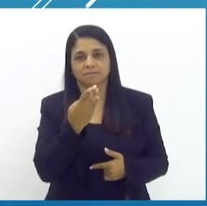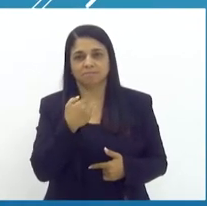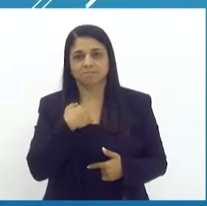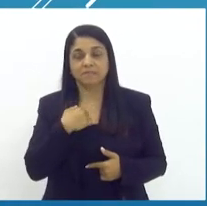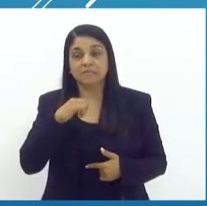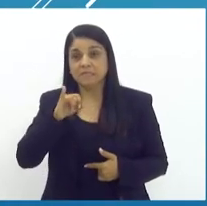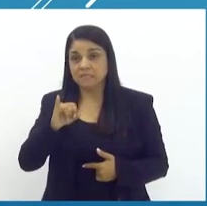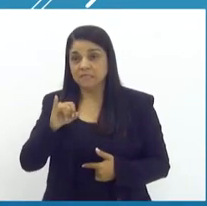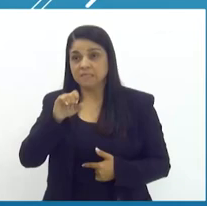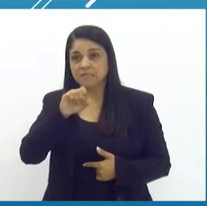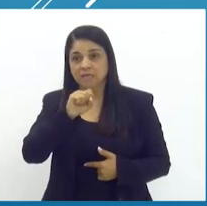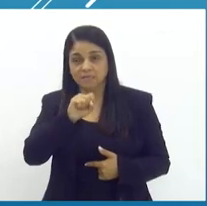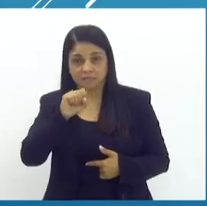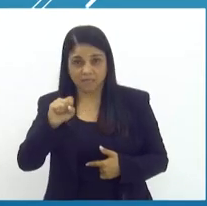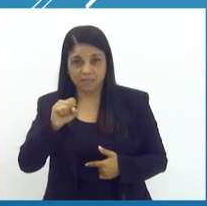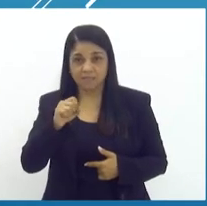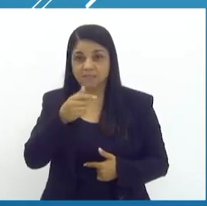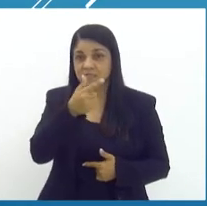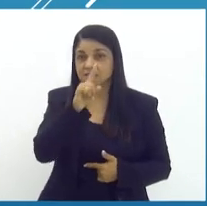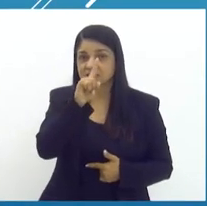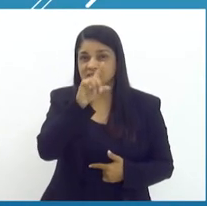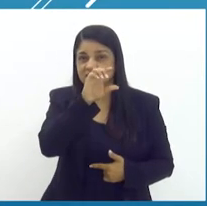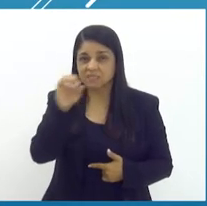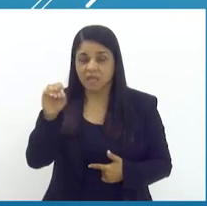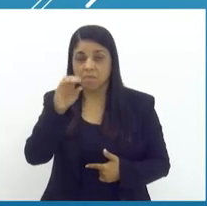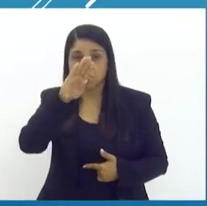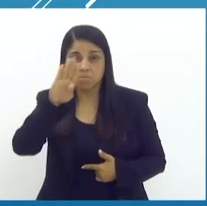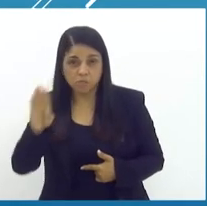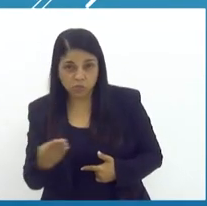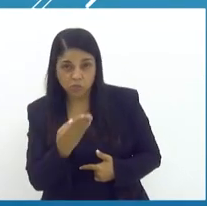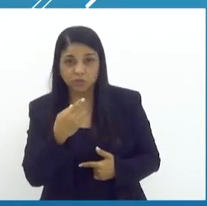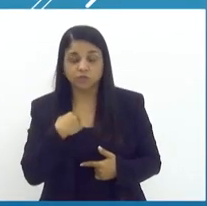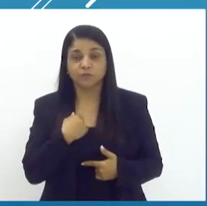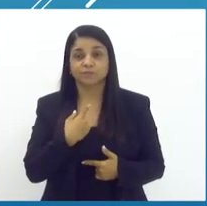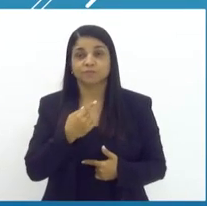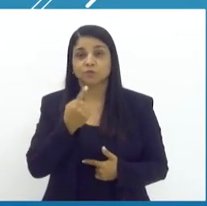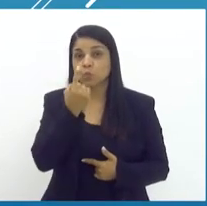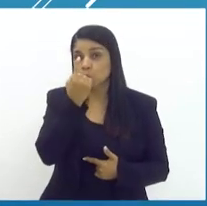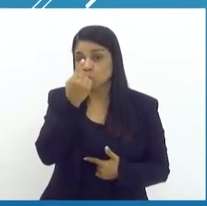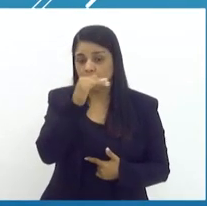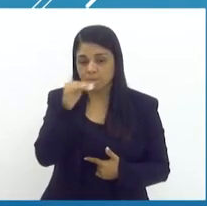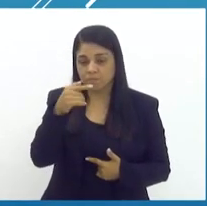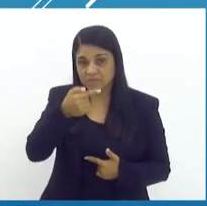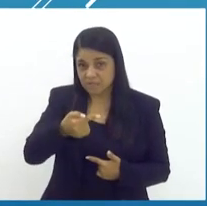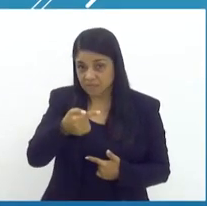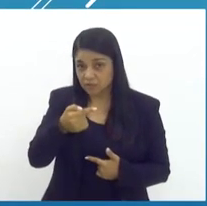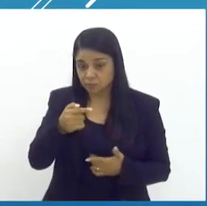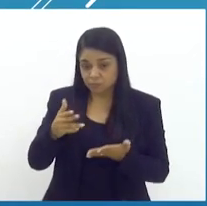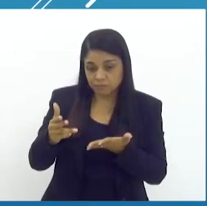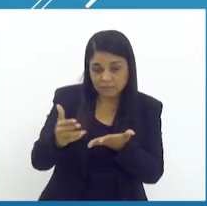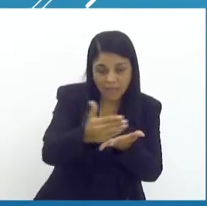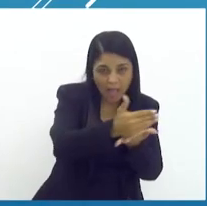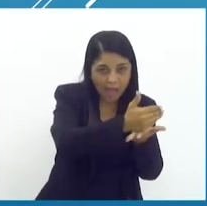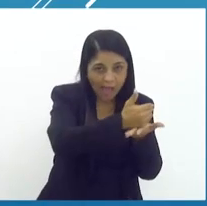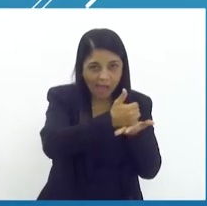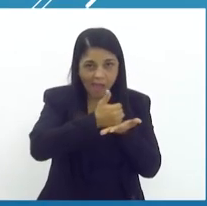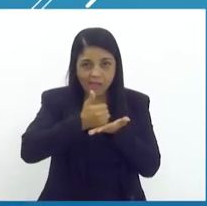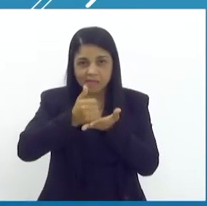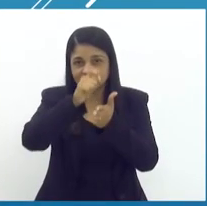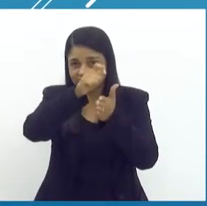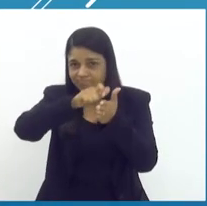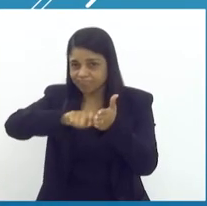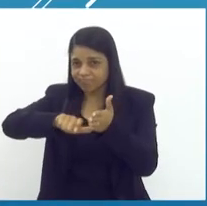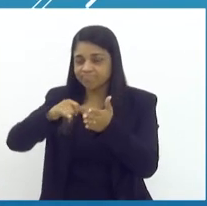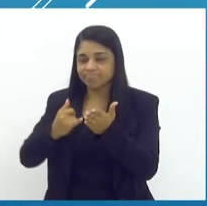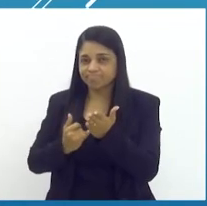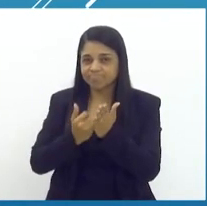ISS em torno de 100 bilhões um sétimo da arrecadação do fiscal